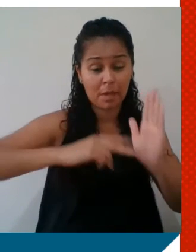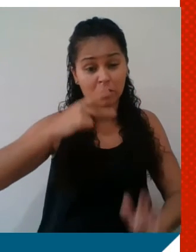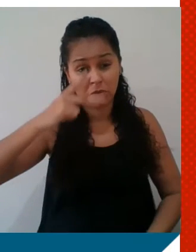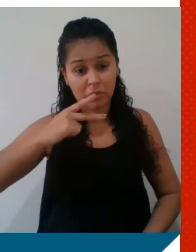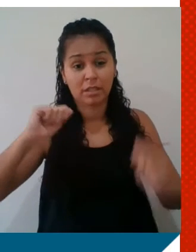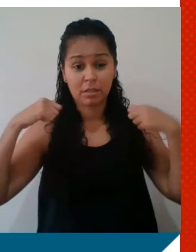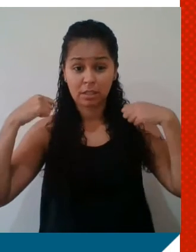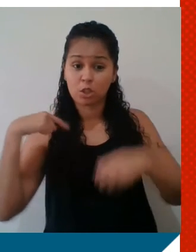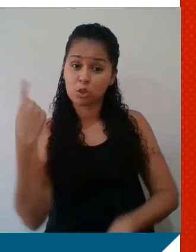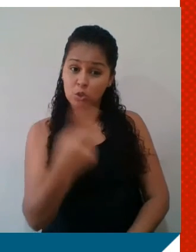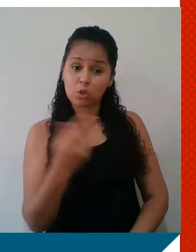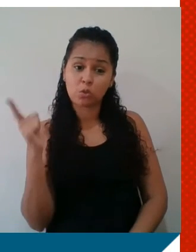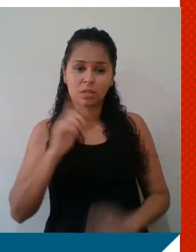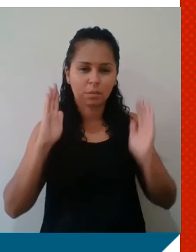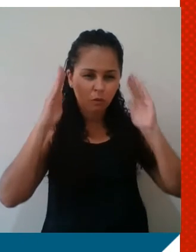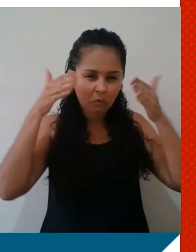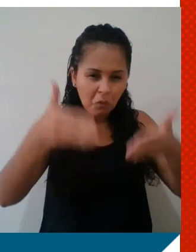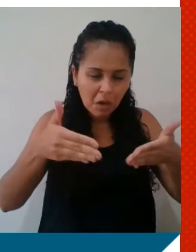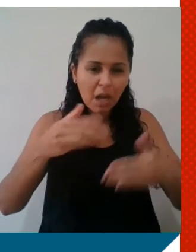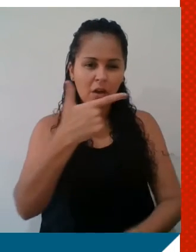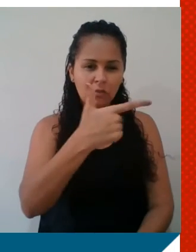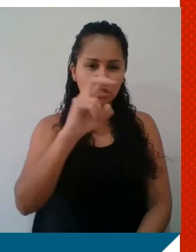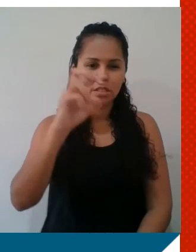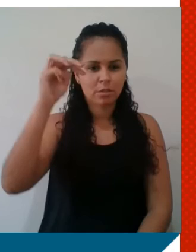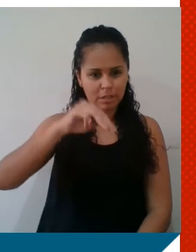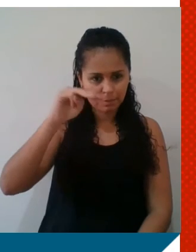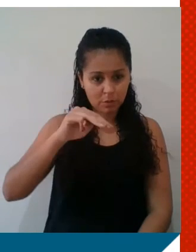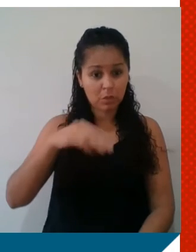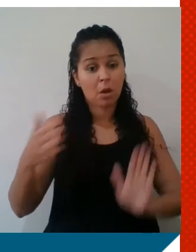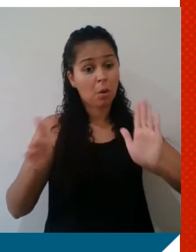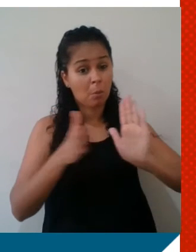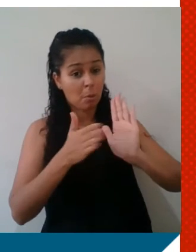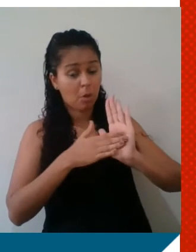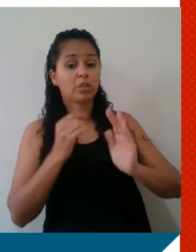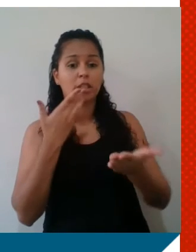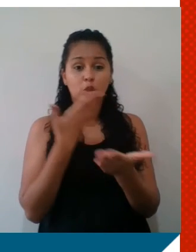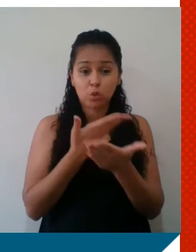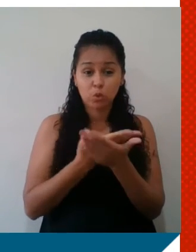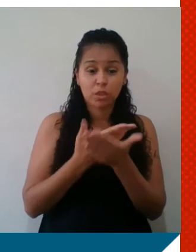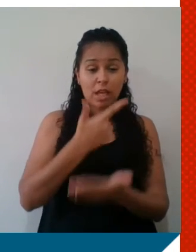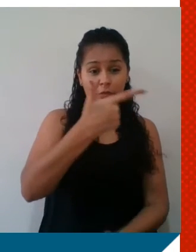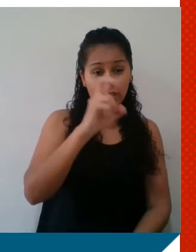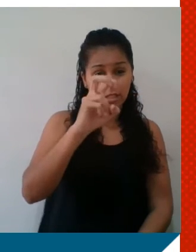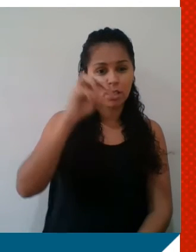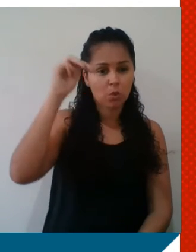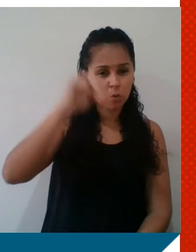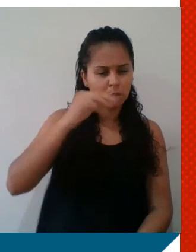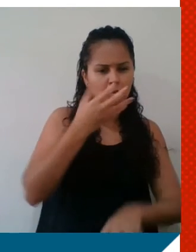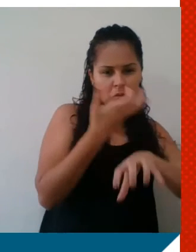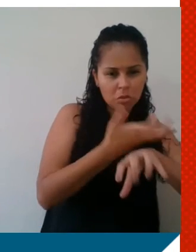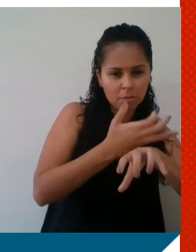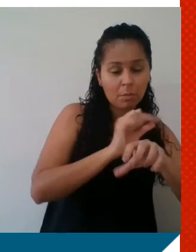capacidade de se concentrar de 25 minutos. Né? Então, ele propõe que você estude 25 minutos uma matéria e depois vá para uma outra